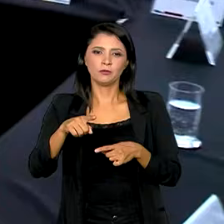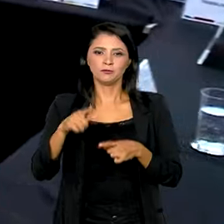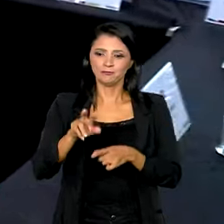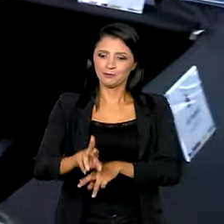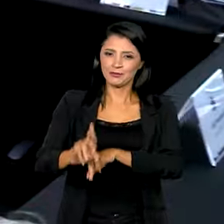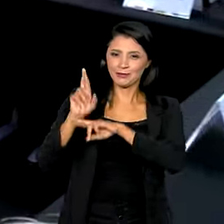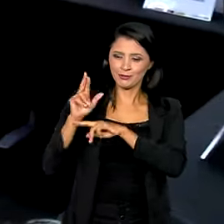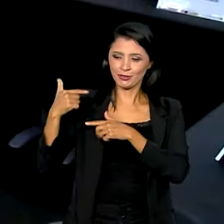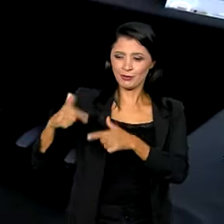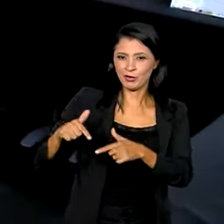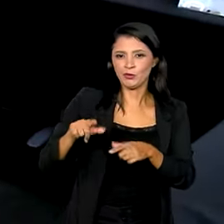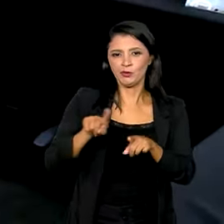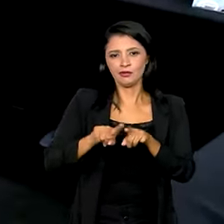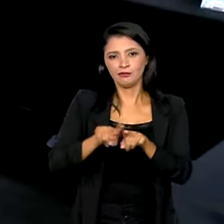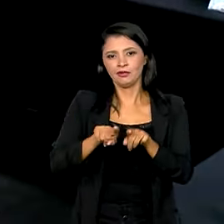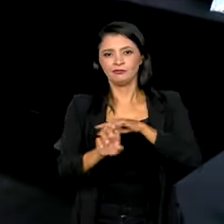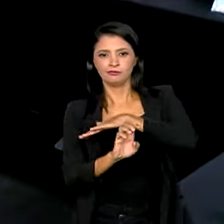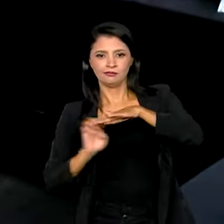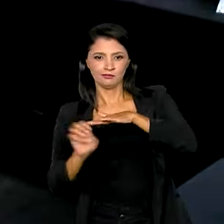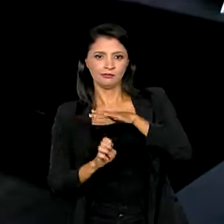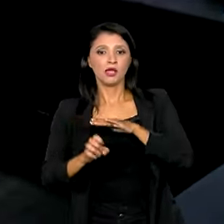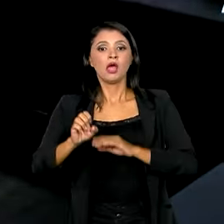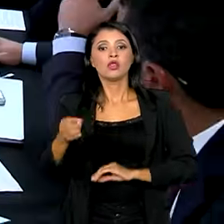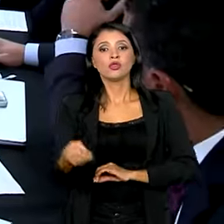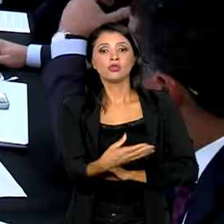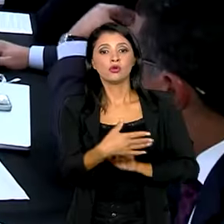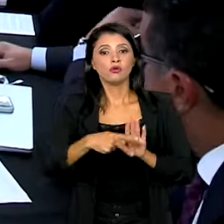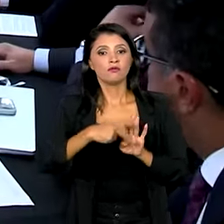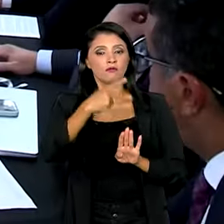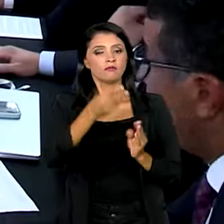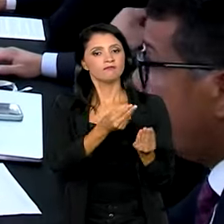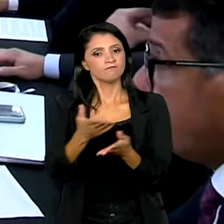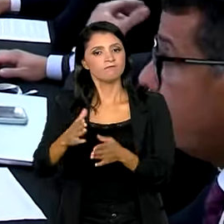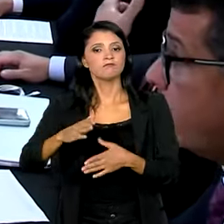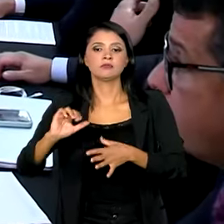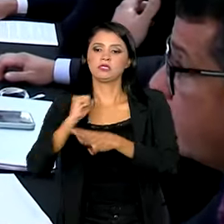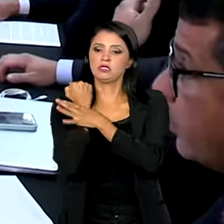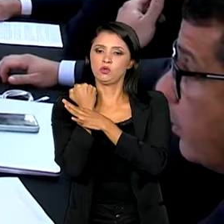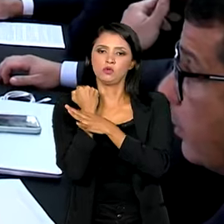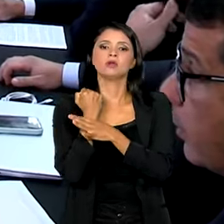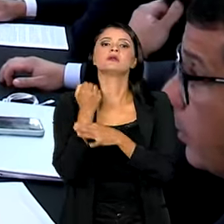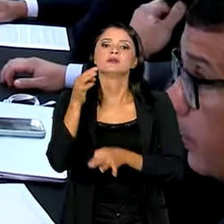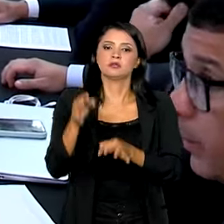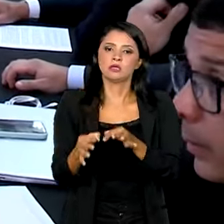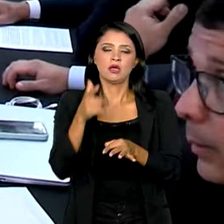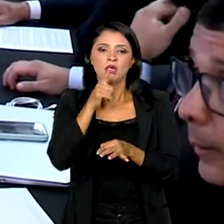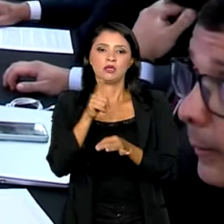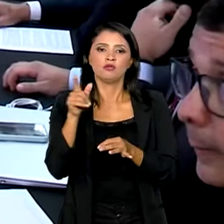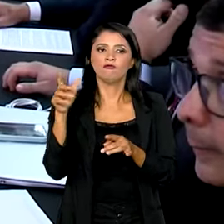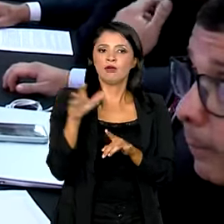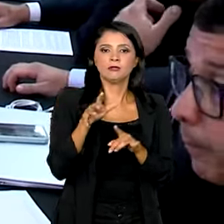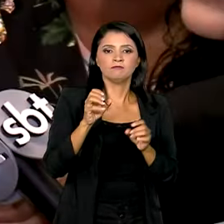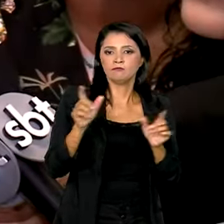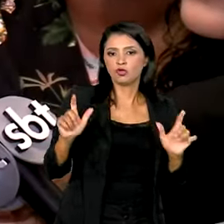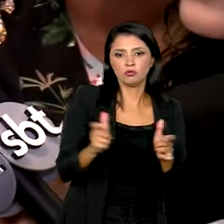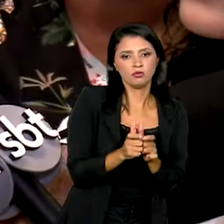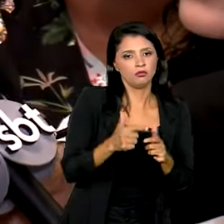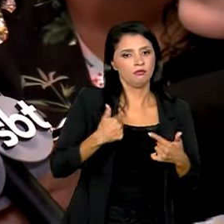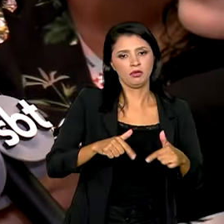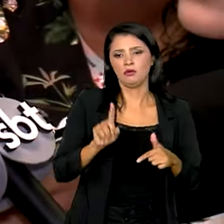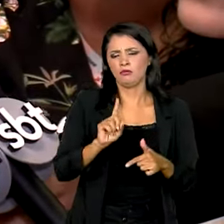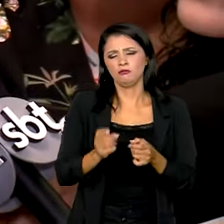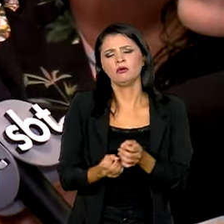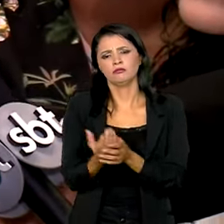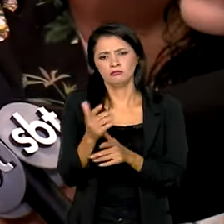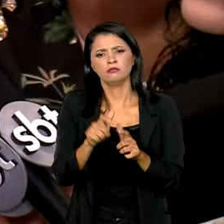e de empregadores, a nova portaria vai gerar mais segurança jurídica e não deve impactar na geração de empregos. A